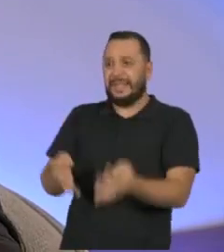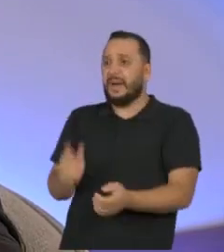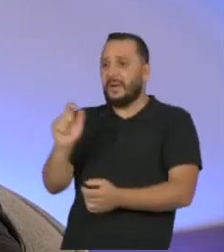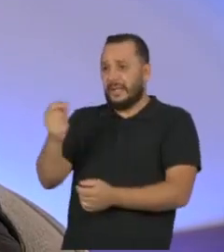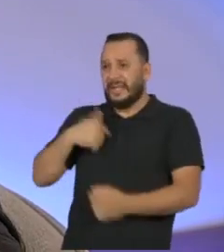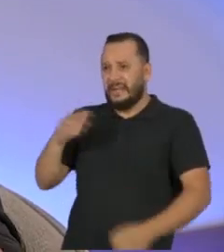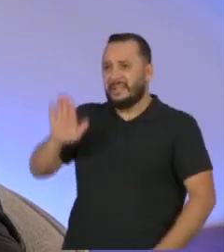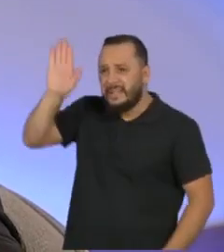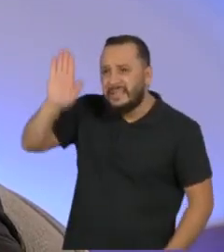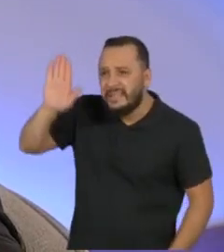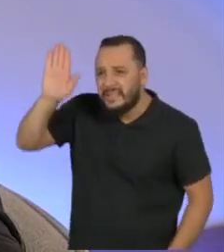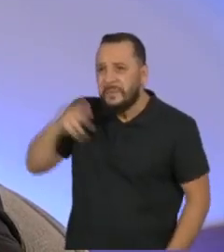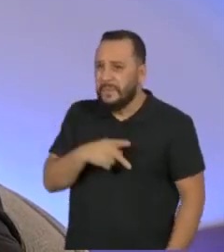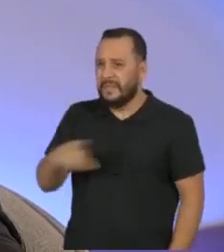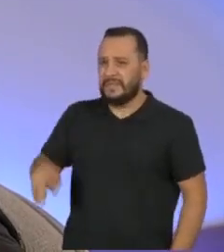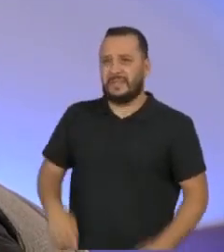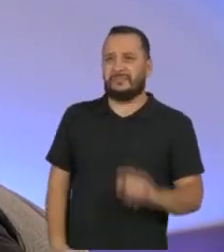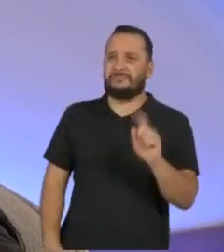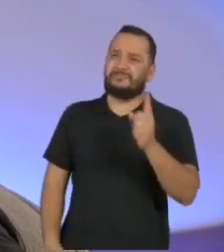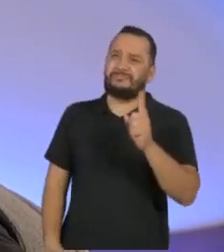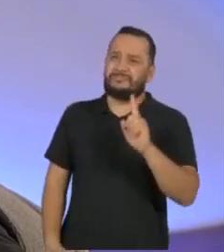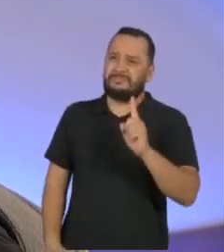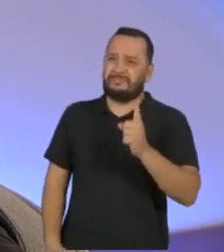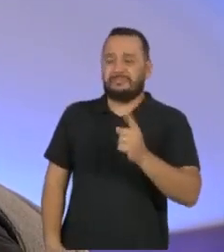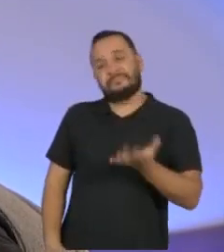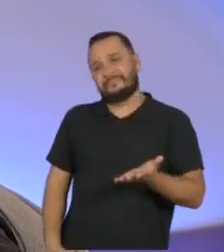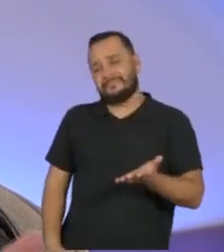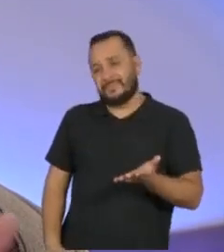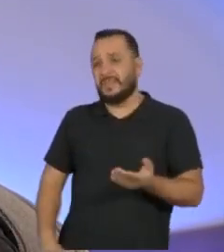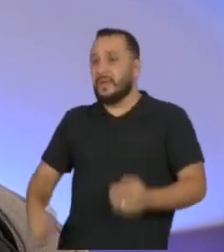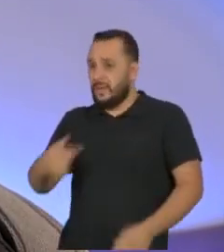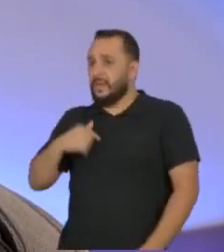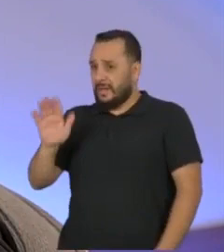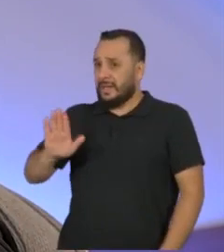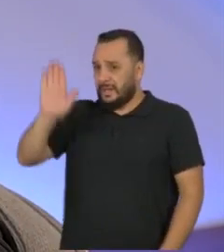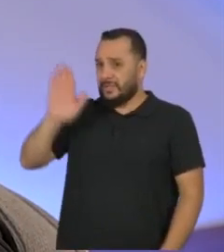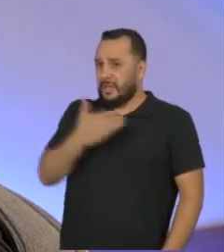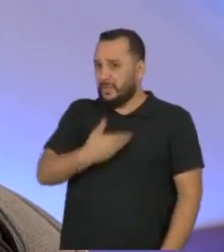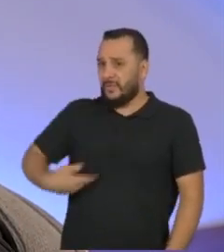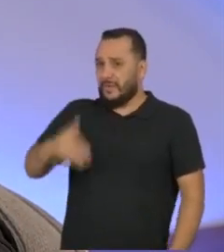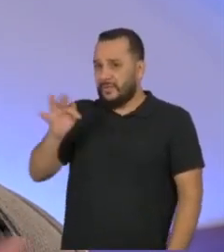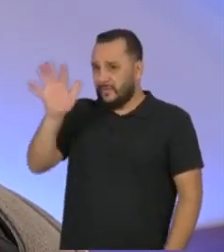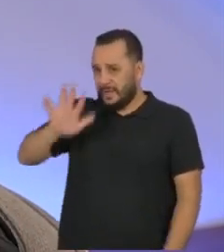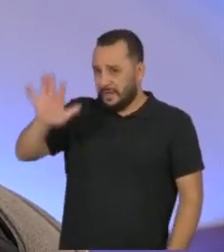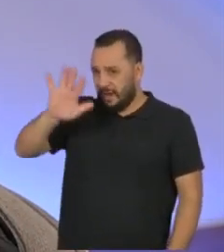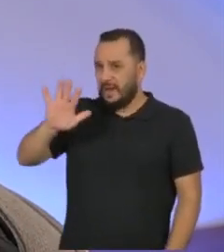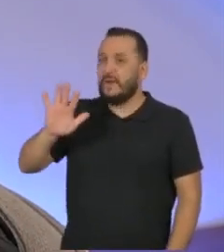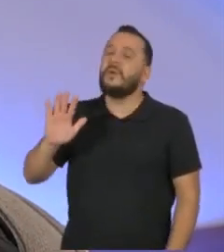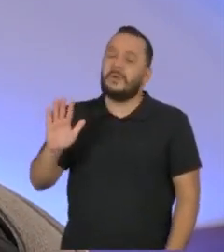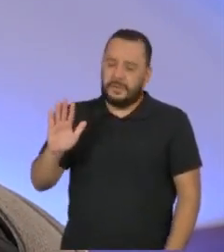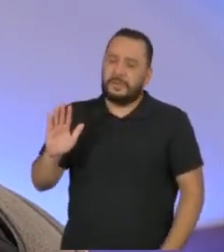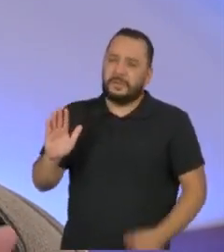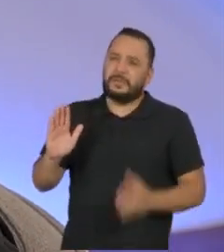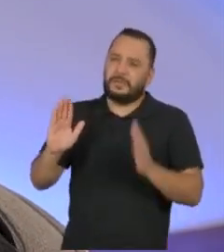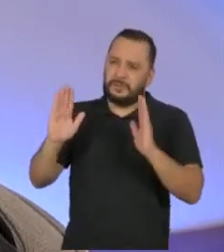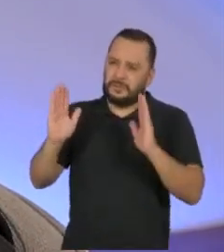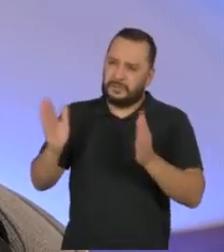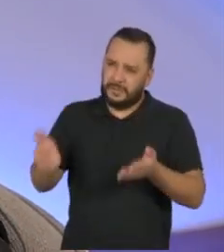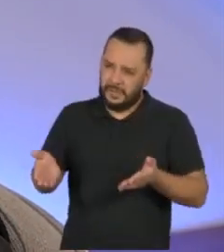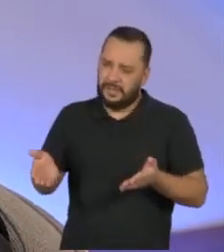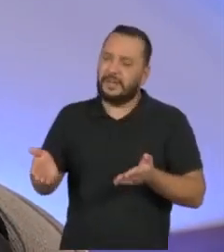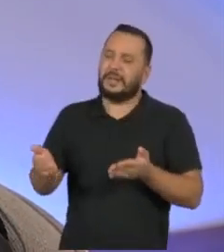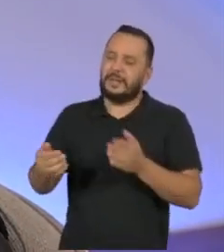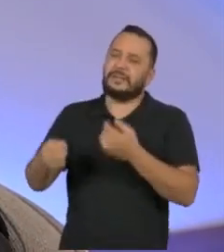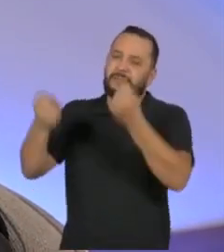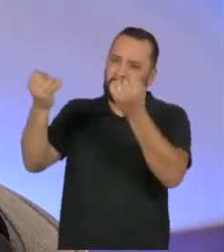tenho esse tipo de pretensão. O candidato do governo federal, como já foi colocado pelo